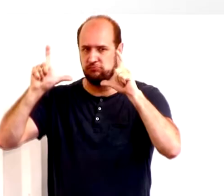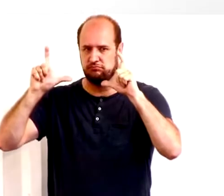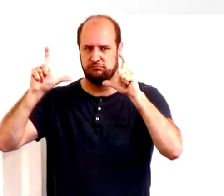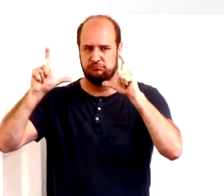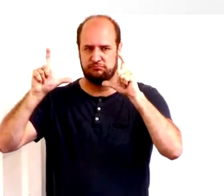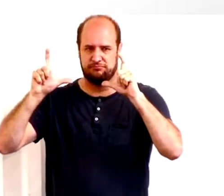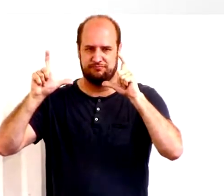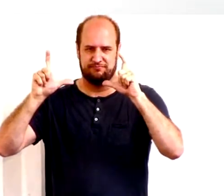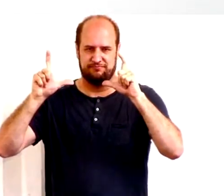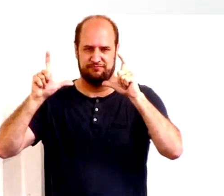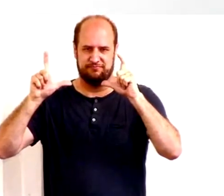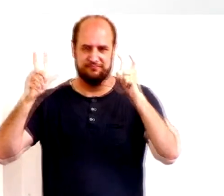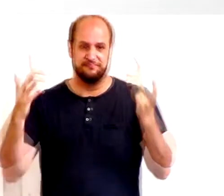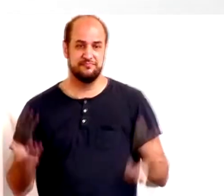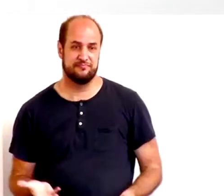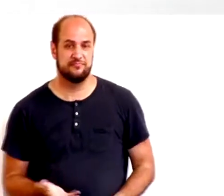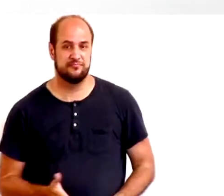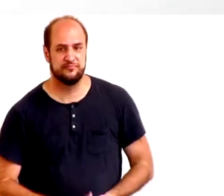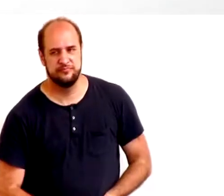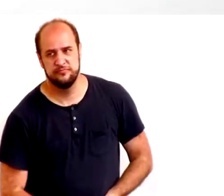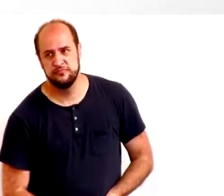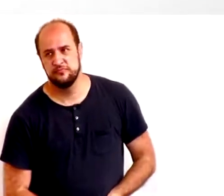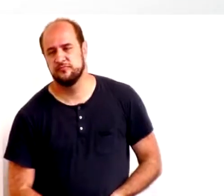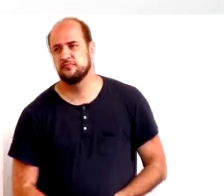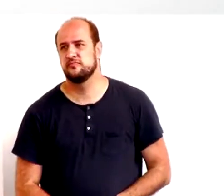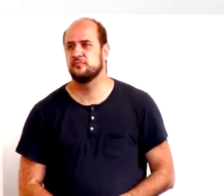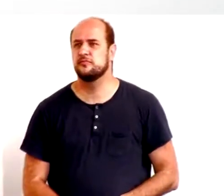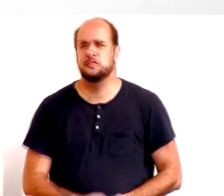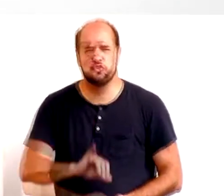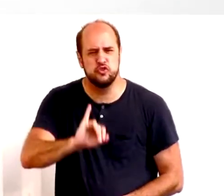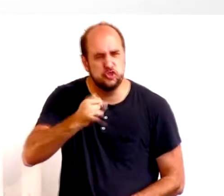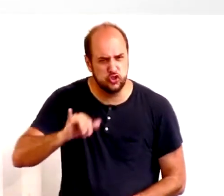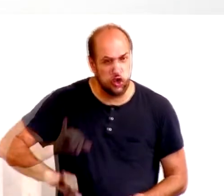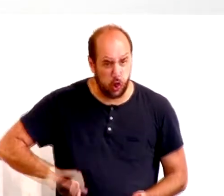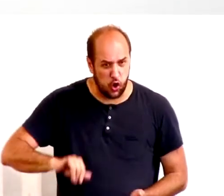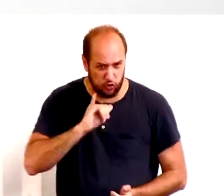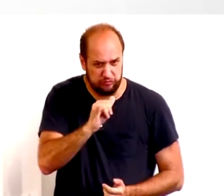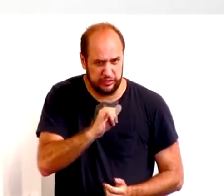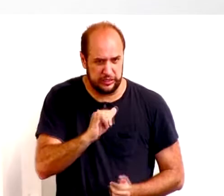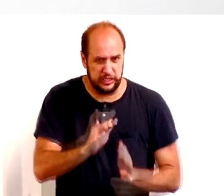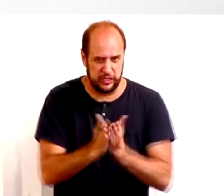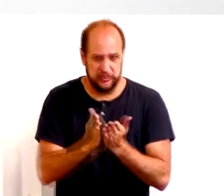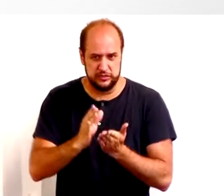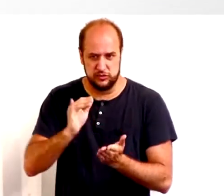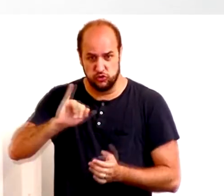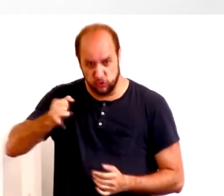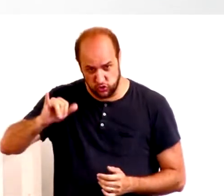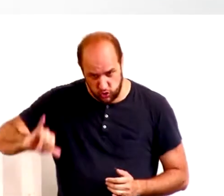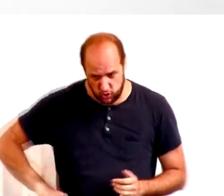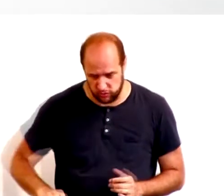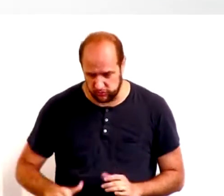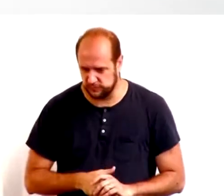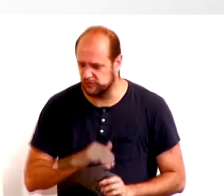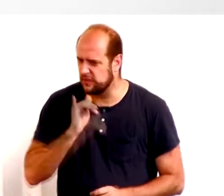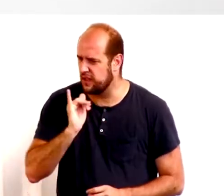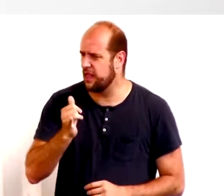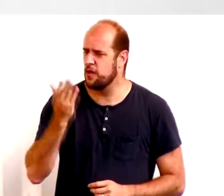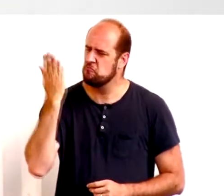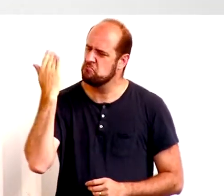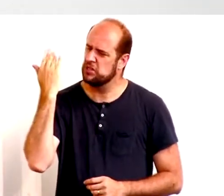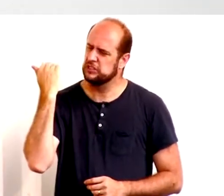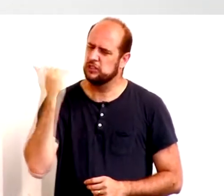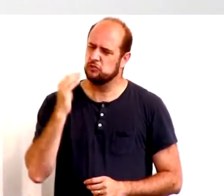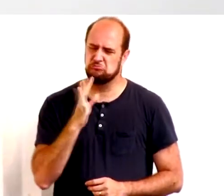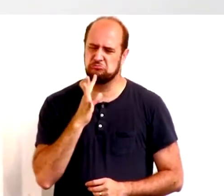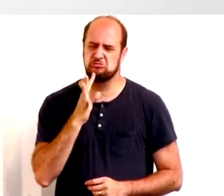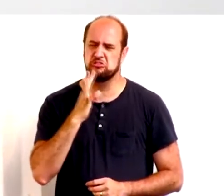É isso que Jó um dia disse. Eu te conhecia de ouvir falar, Senhor. Eu já havia ouvido muito sobre o Senhor. Mas por algum motivo agora os